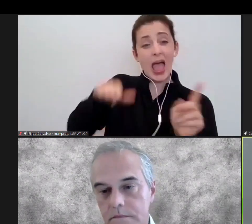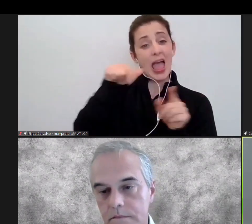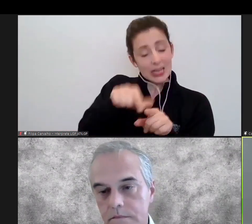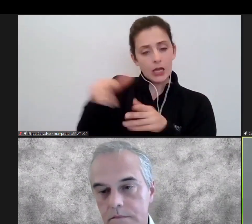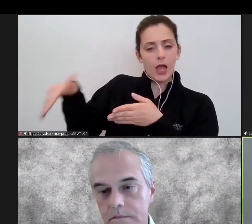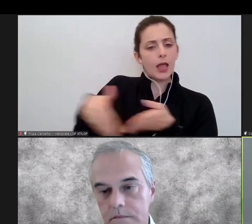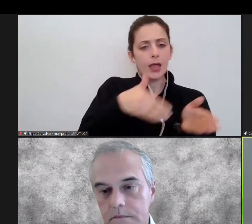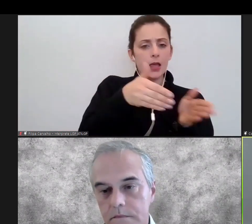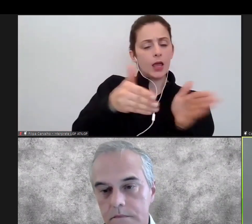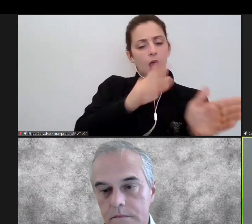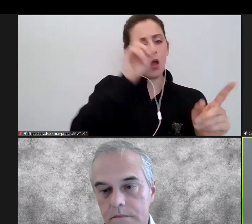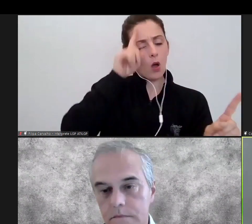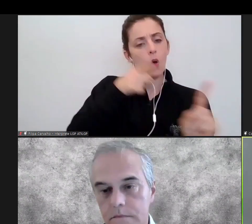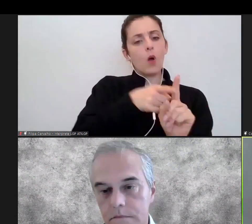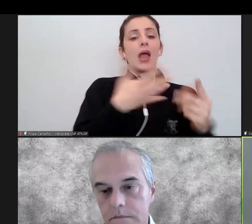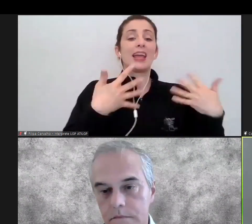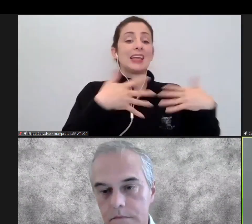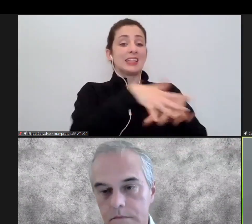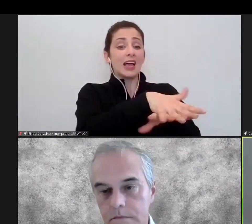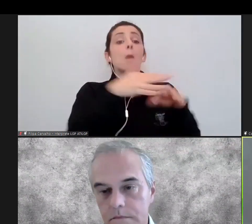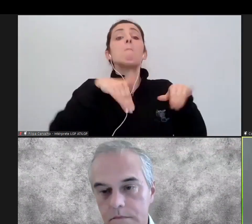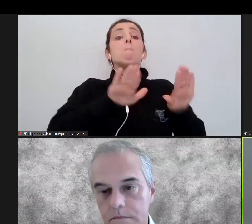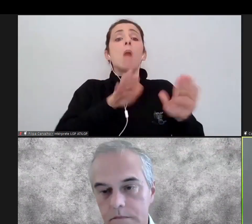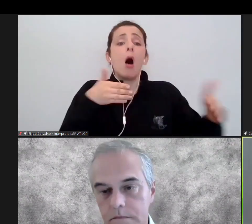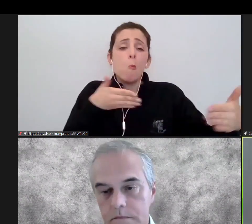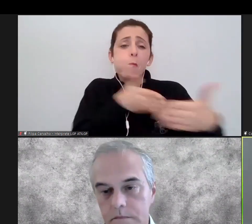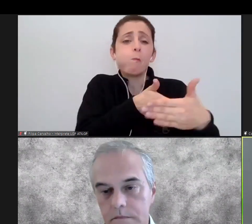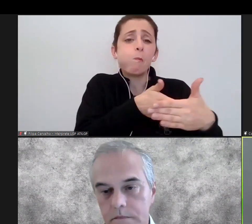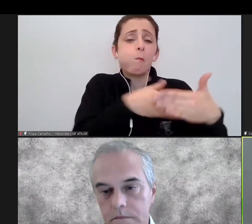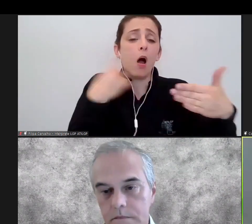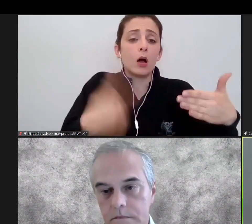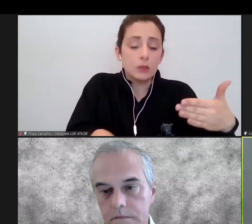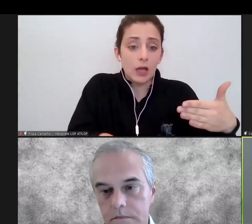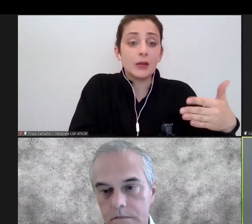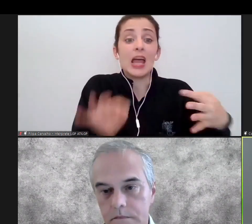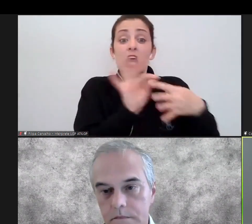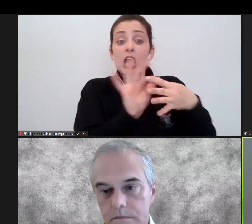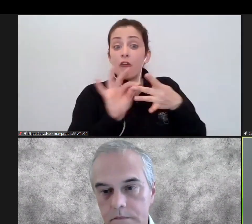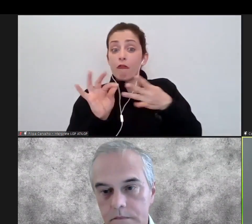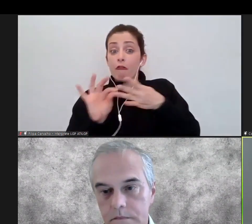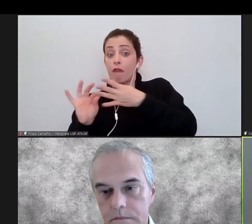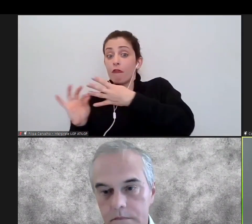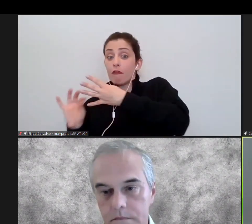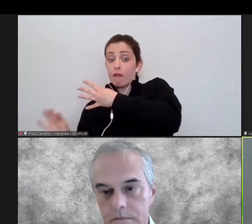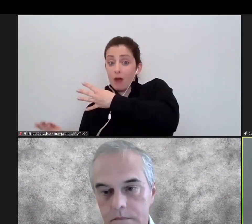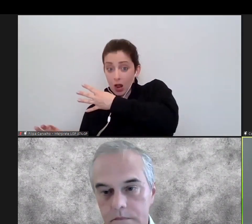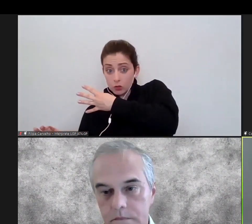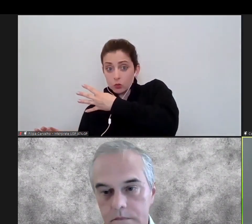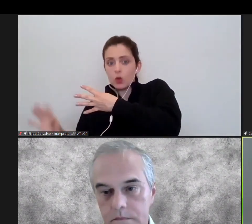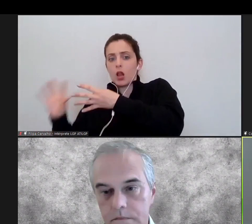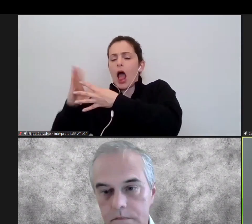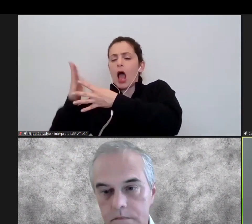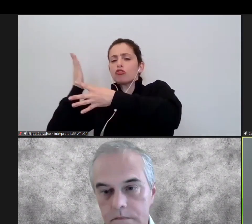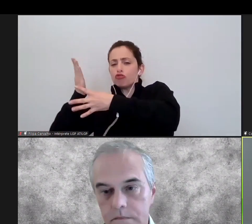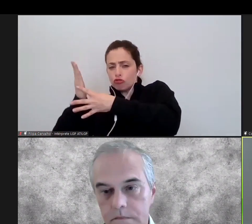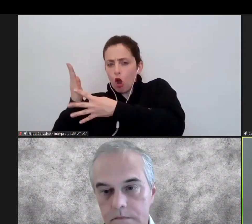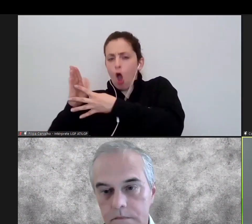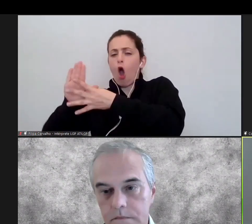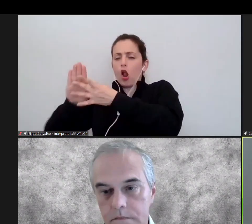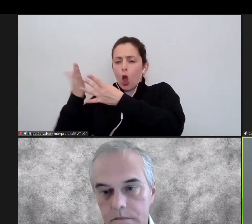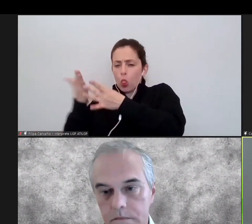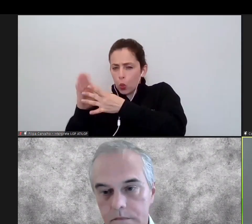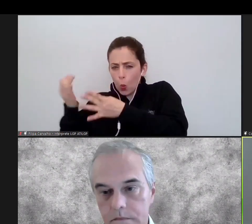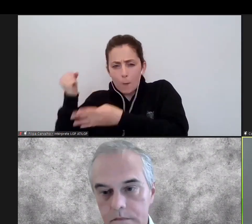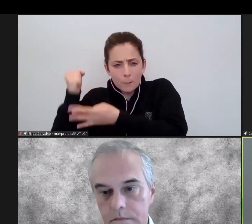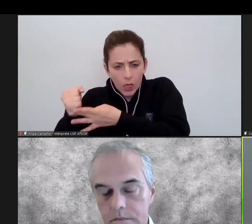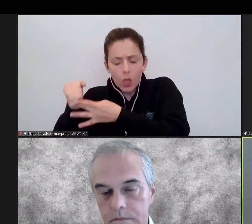lhes é barrado e em que os fatores que eu referi, daqueles da escolaridade, documentação, são